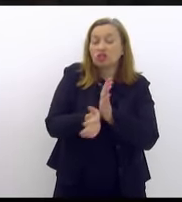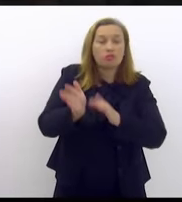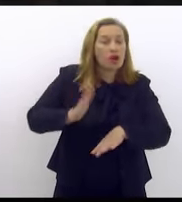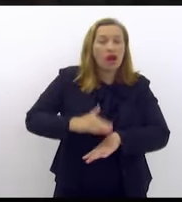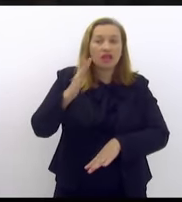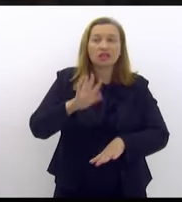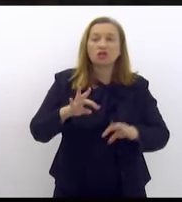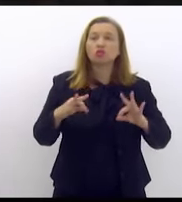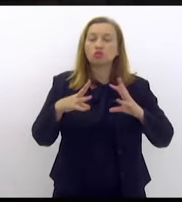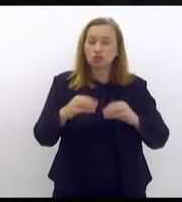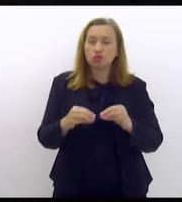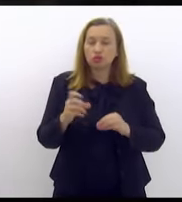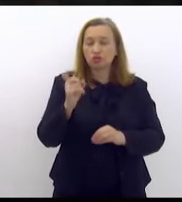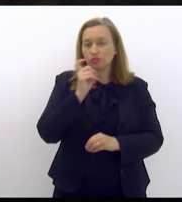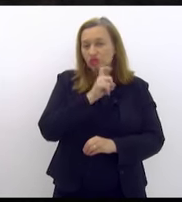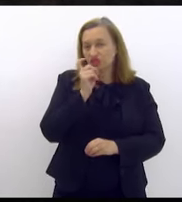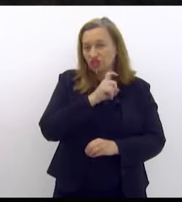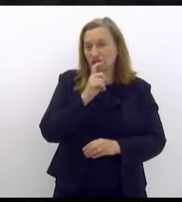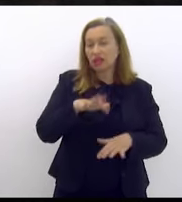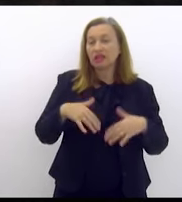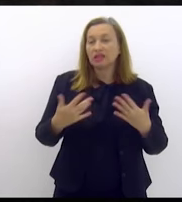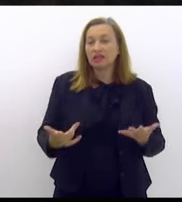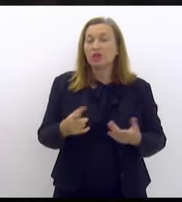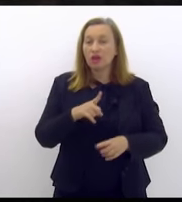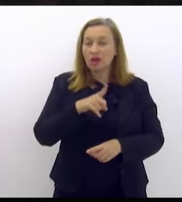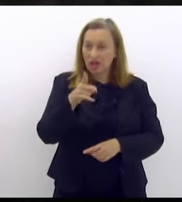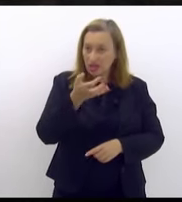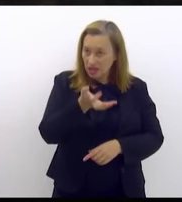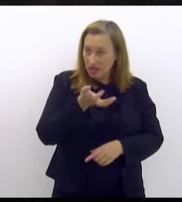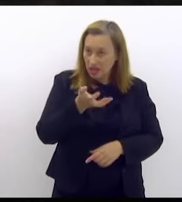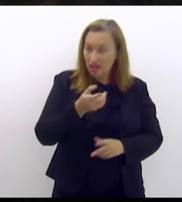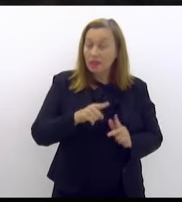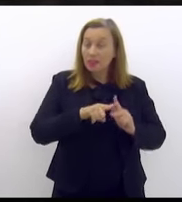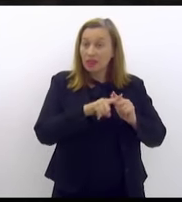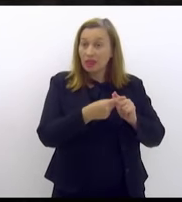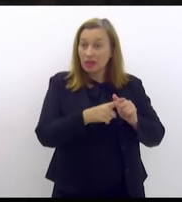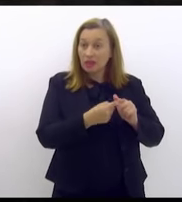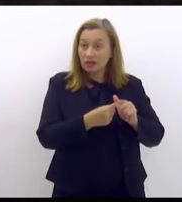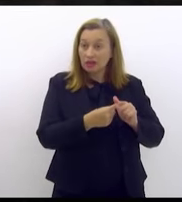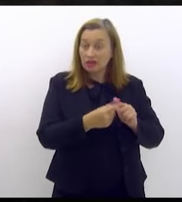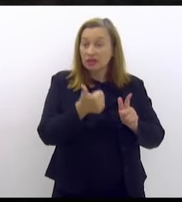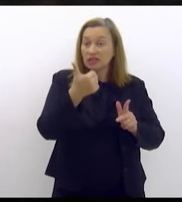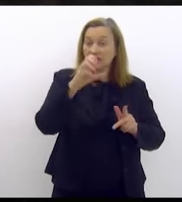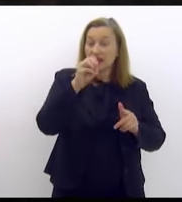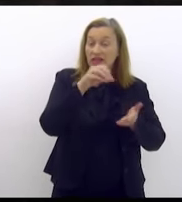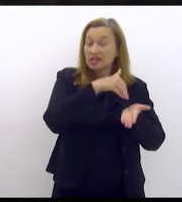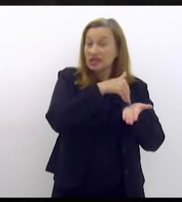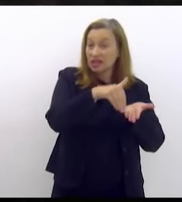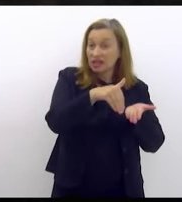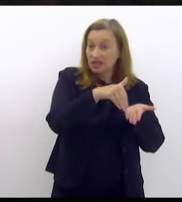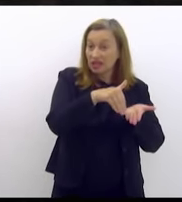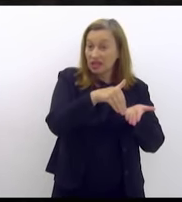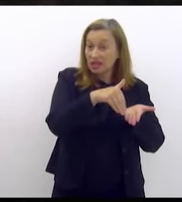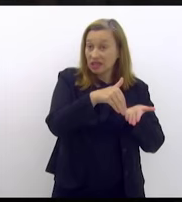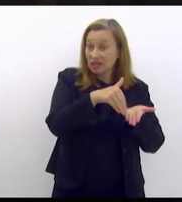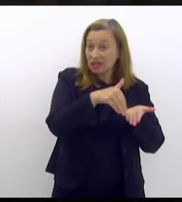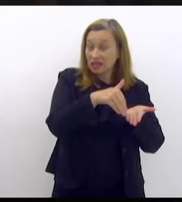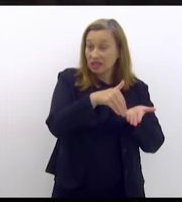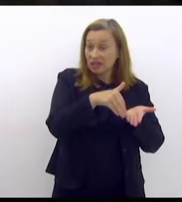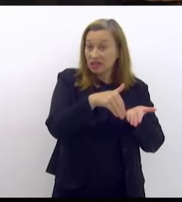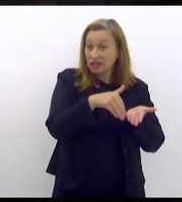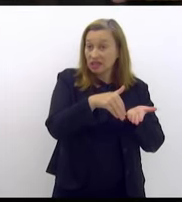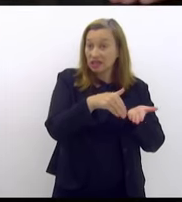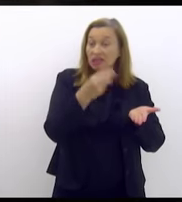Então, tudo isso é uma falácia. Então, ele tá querendo regularizar 10 secretarias das